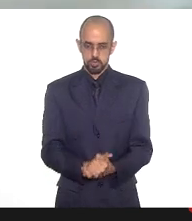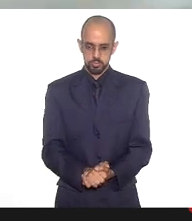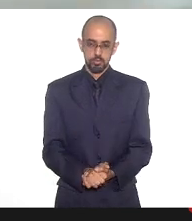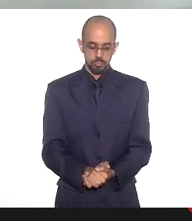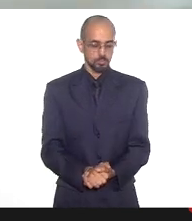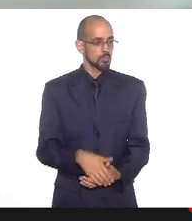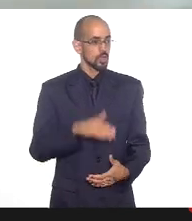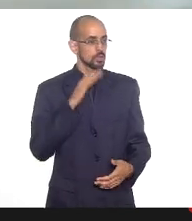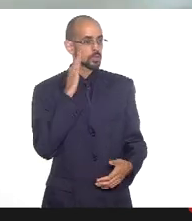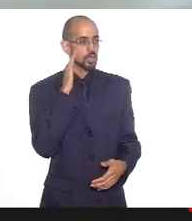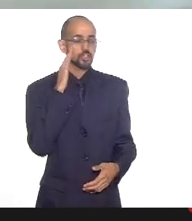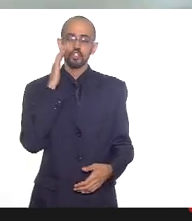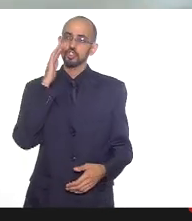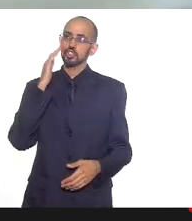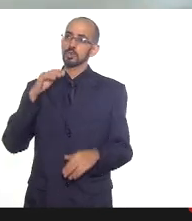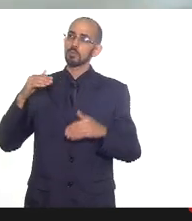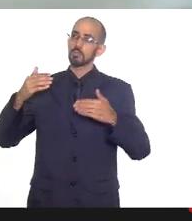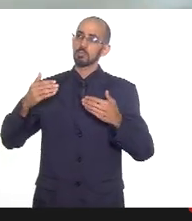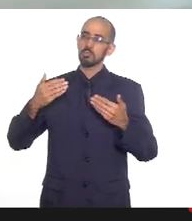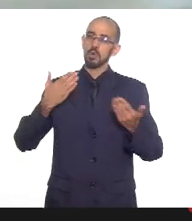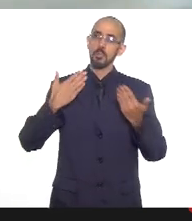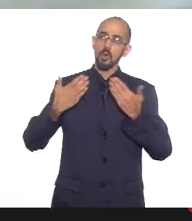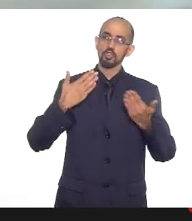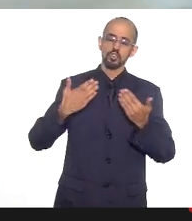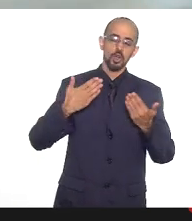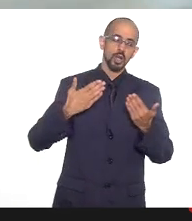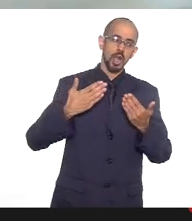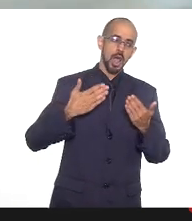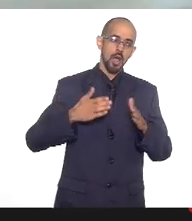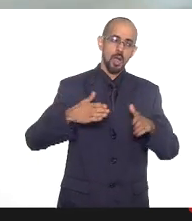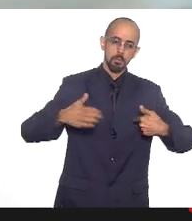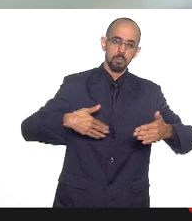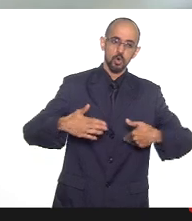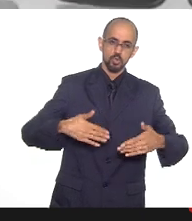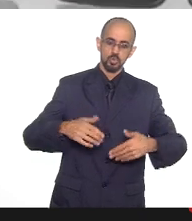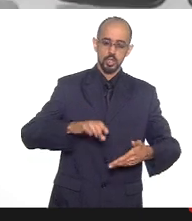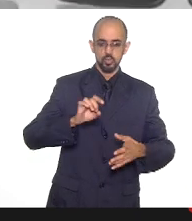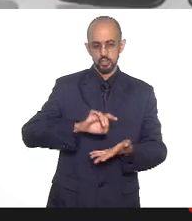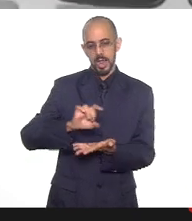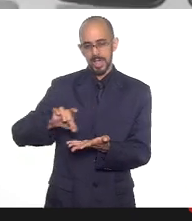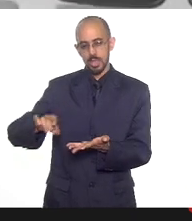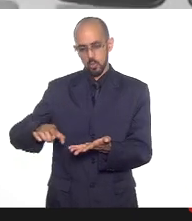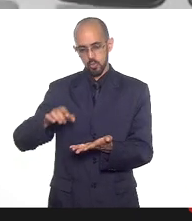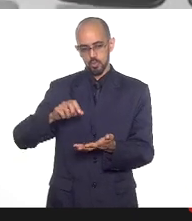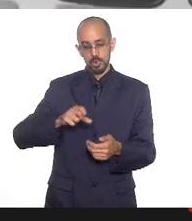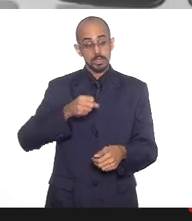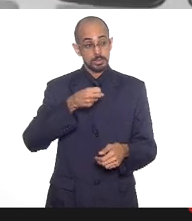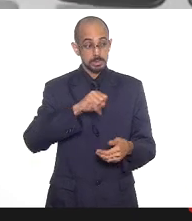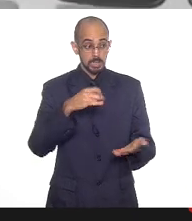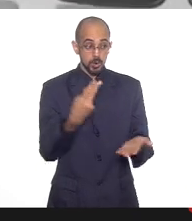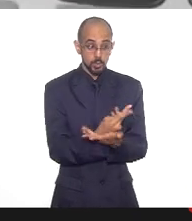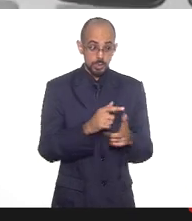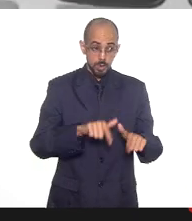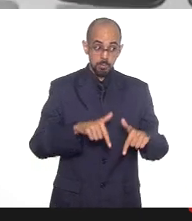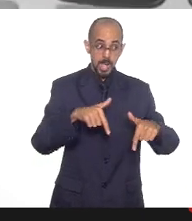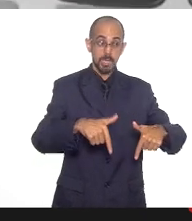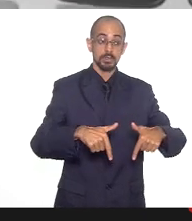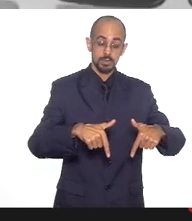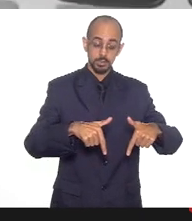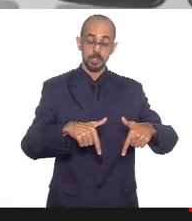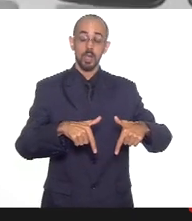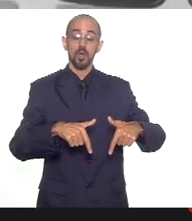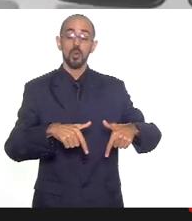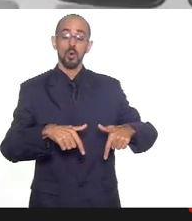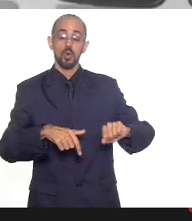Perfeito, entendi. É proporcional à produção de cada região. Isso, se houver gatilho, tá, deputado? Para a PE,